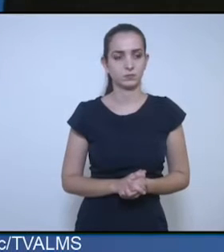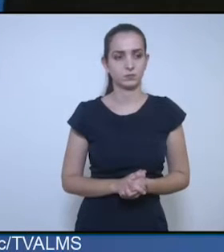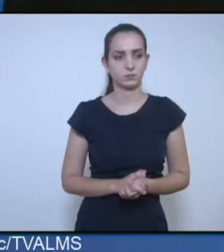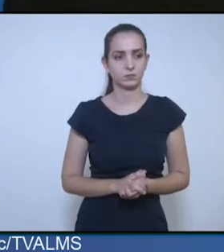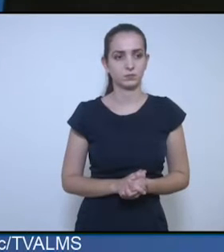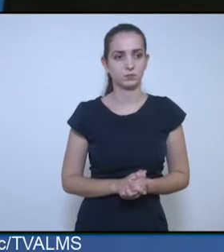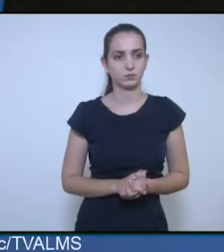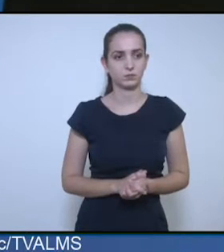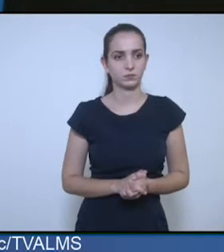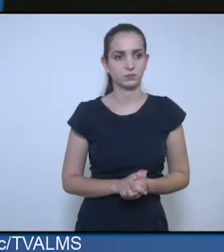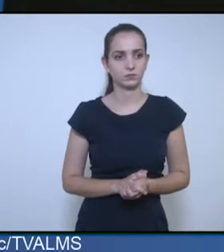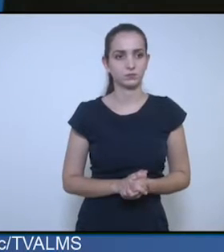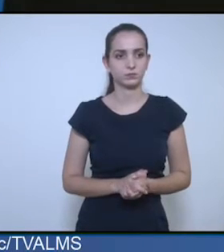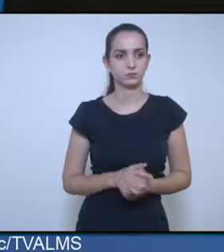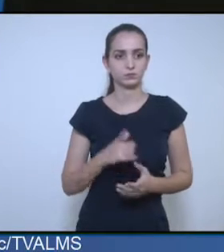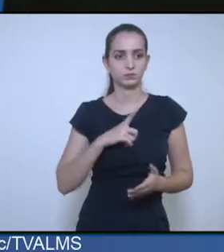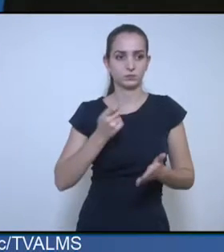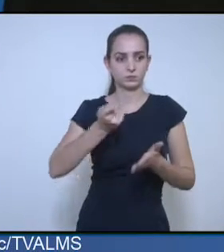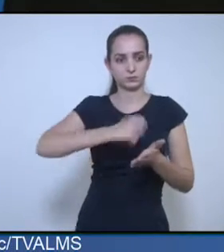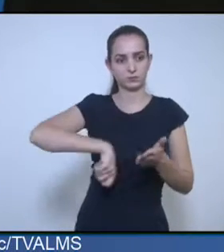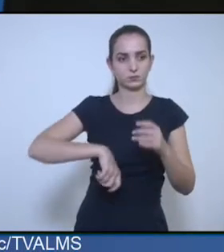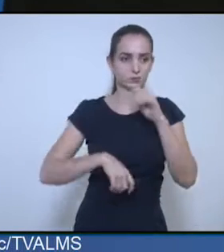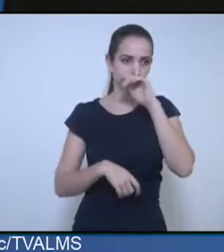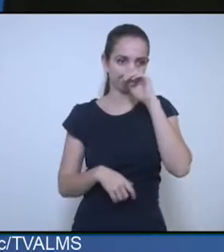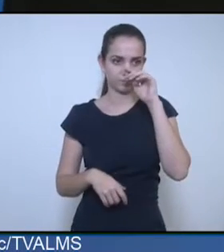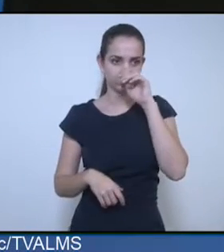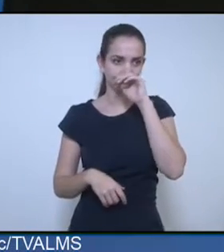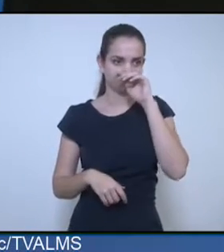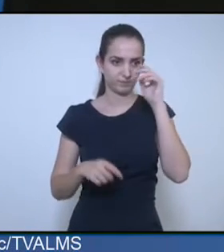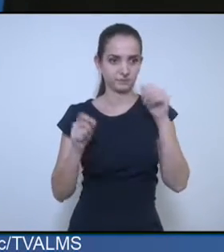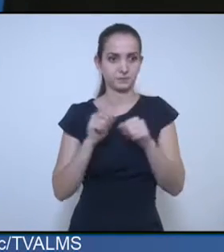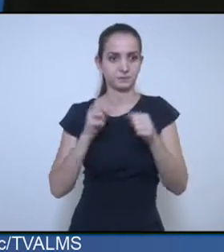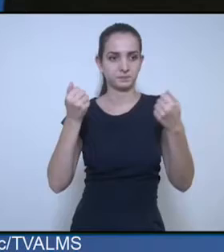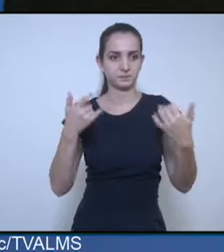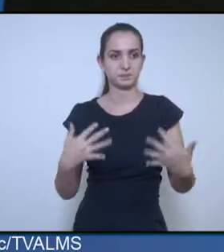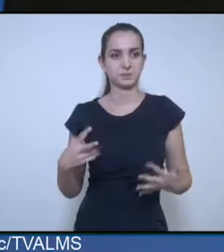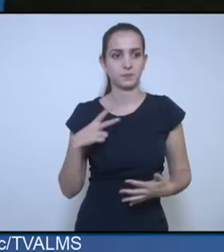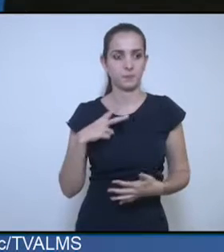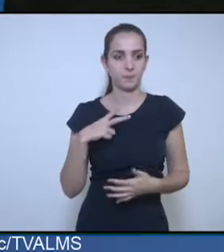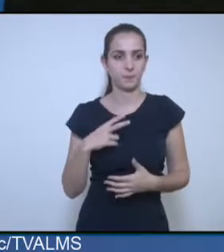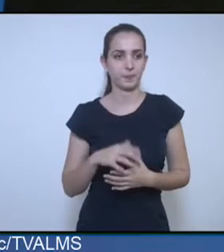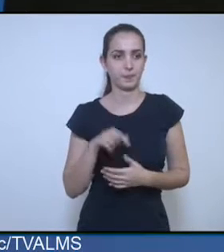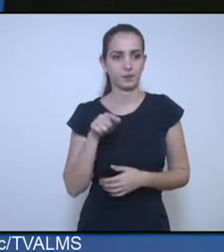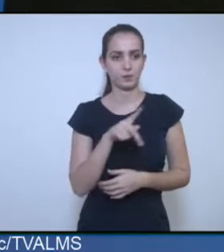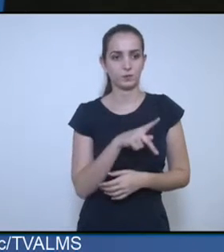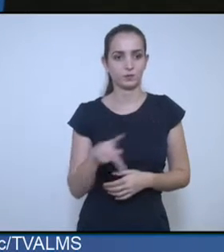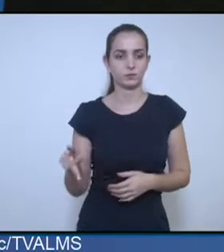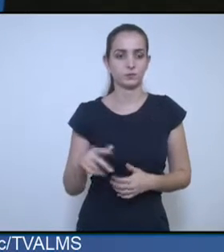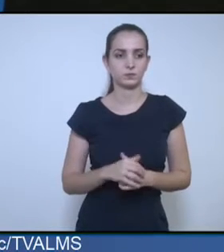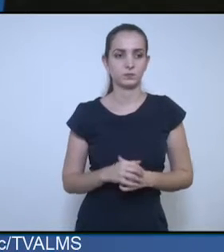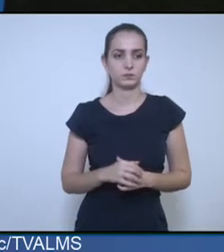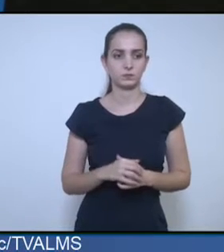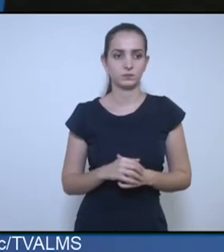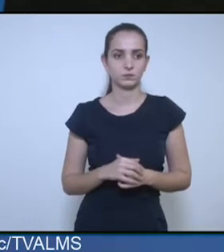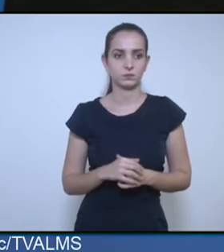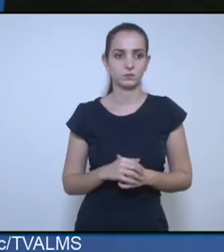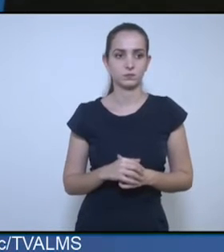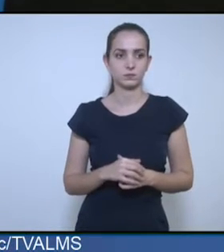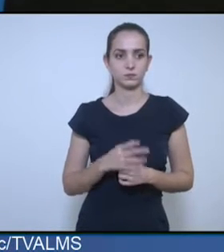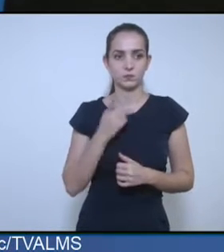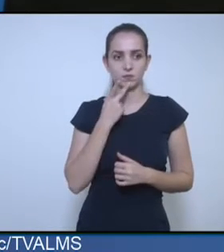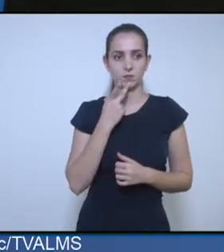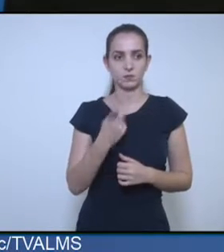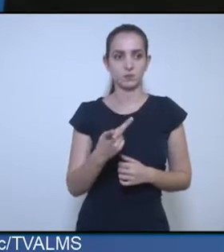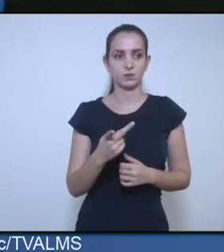Aqui, eu estou inscrito para fazer explicações pessoais, e essa presidência, então, vai falar